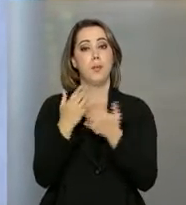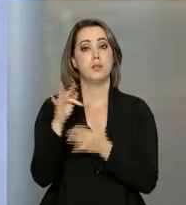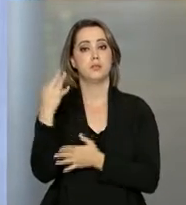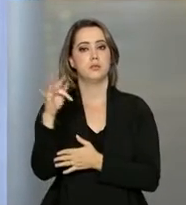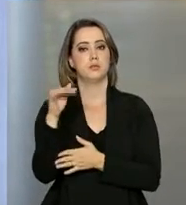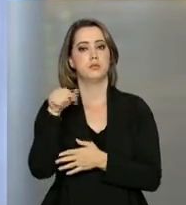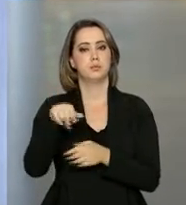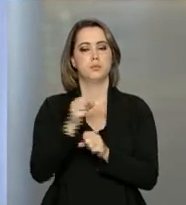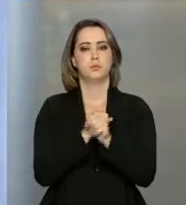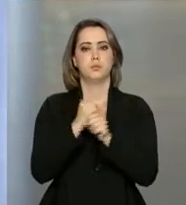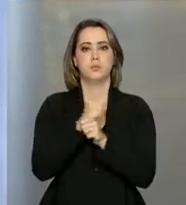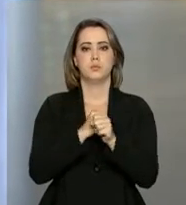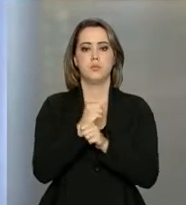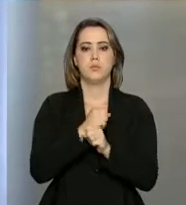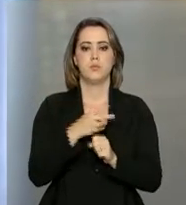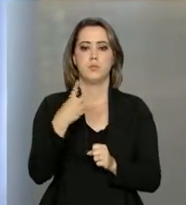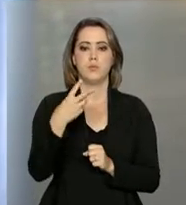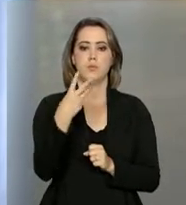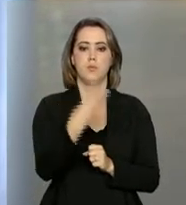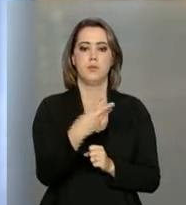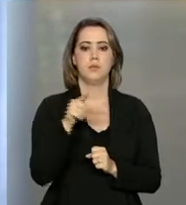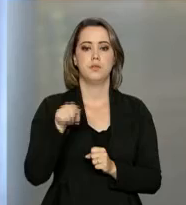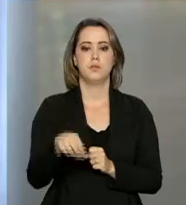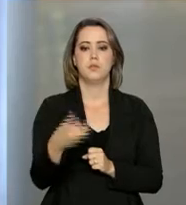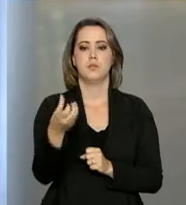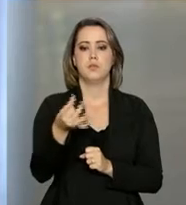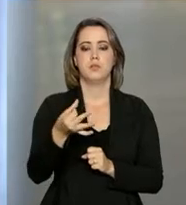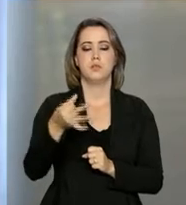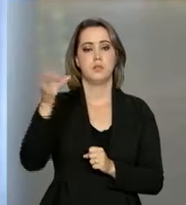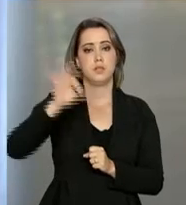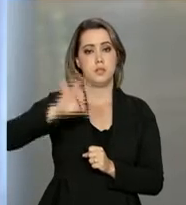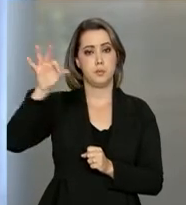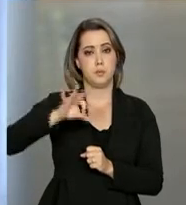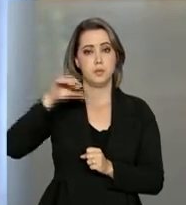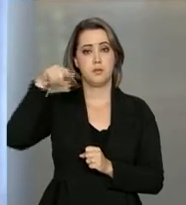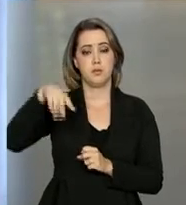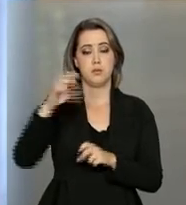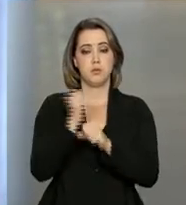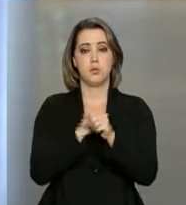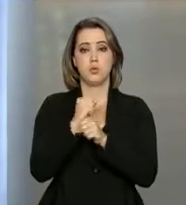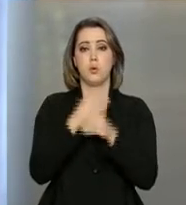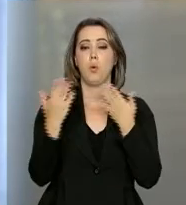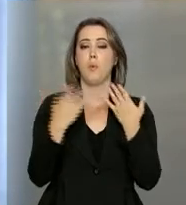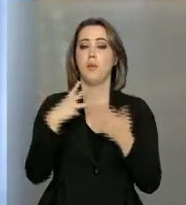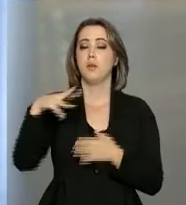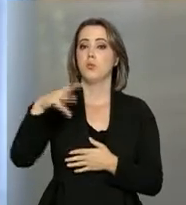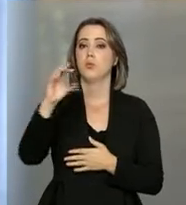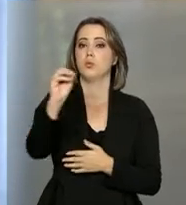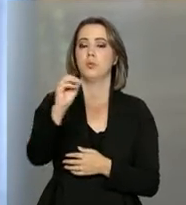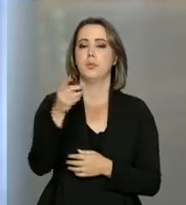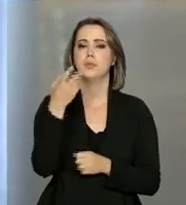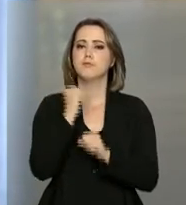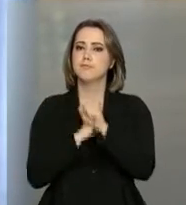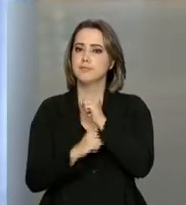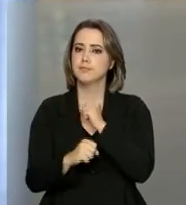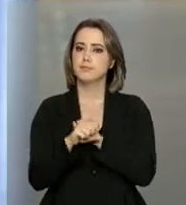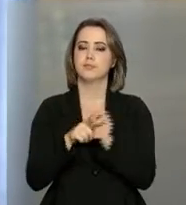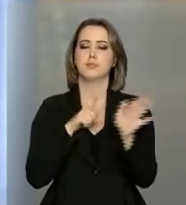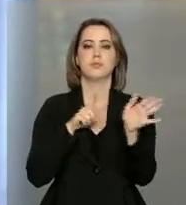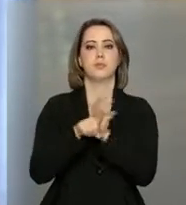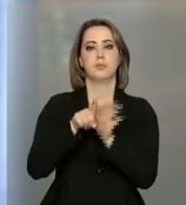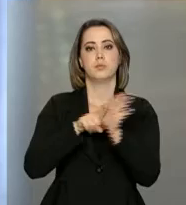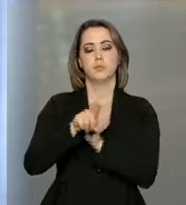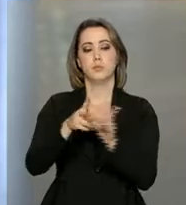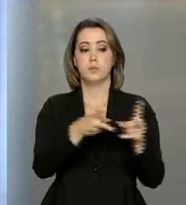e 23,6 por cento maior que o registrado em março do ano passado segundo a pesquisa a